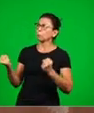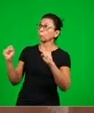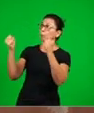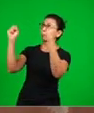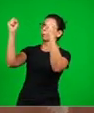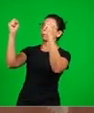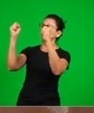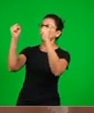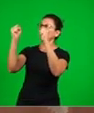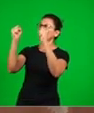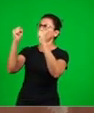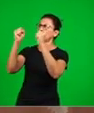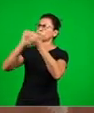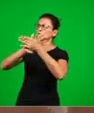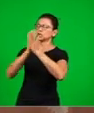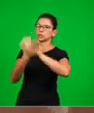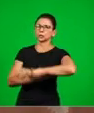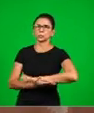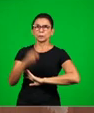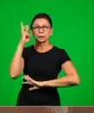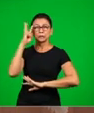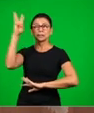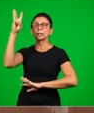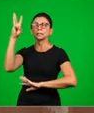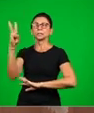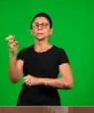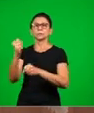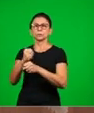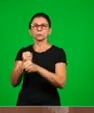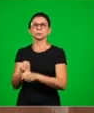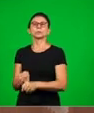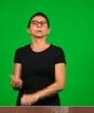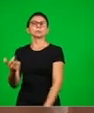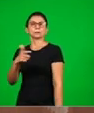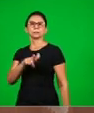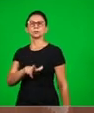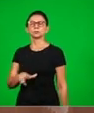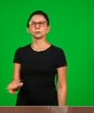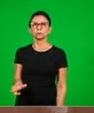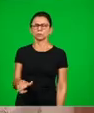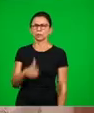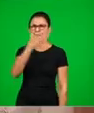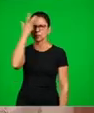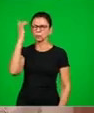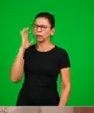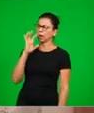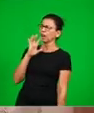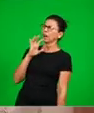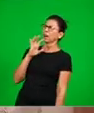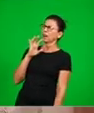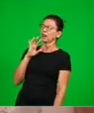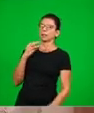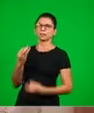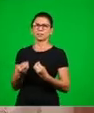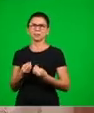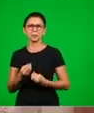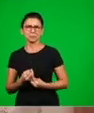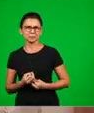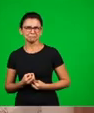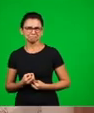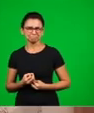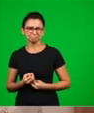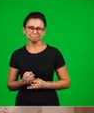Ninguém entendeu. Não ficará pedra sobre pedra que não seja derribada. Mas eu vou reedificar em 3 dias. Então, meu irmão, 3 dias